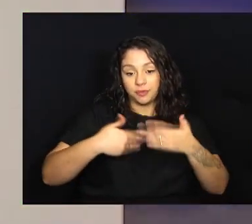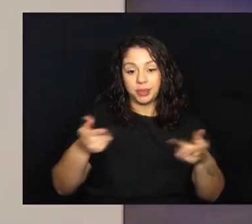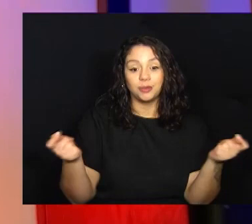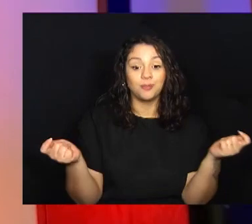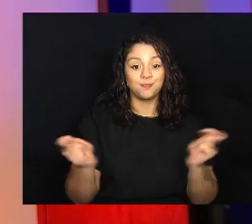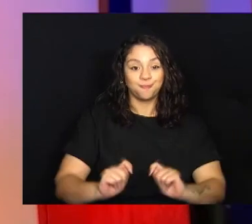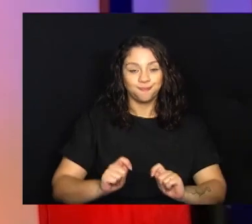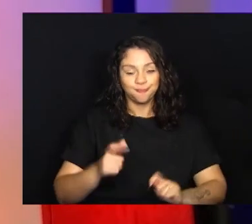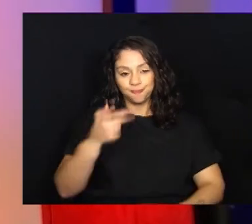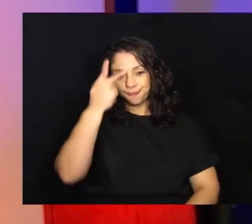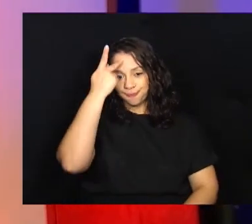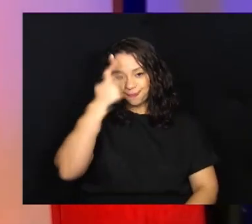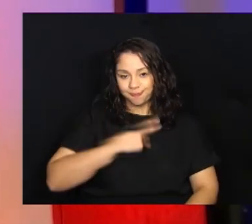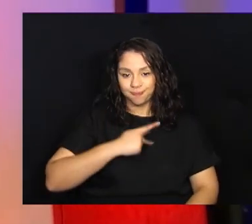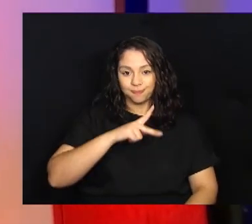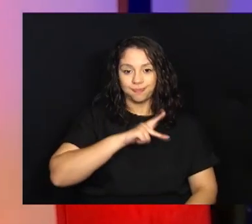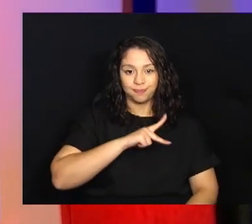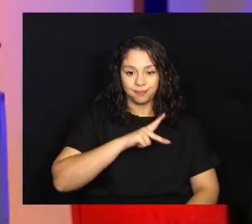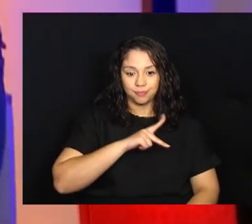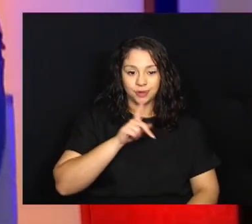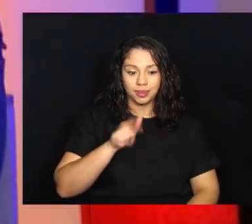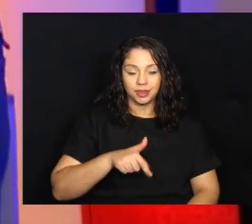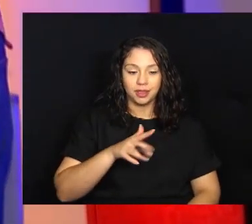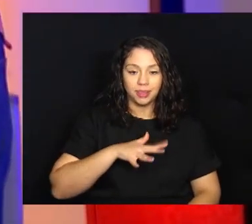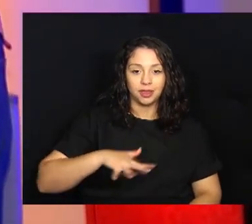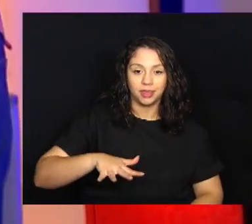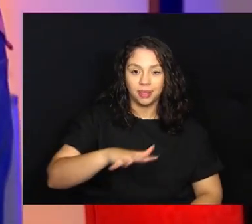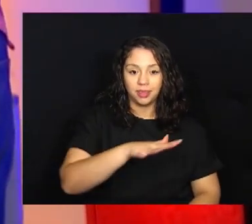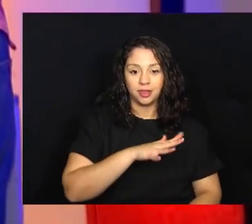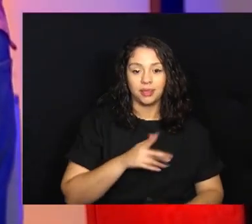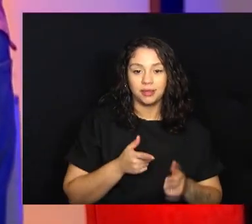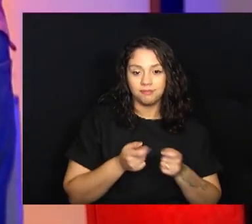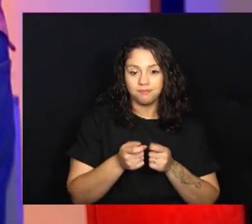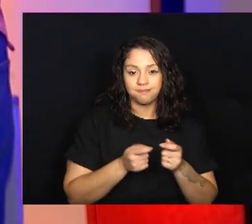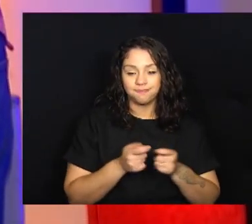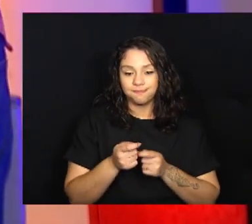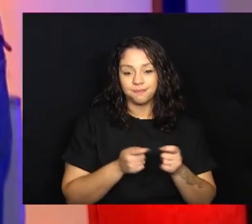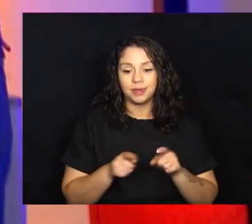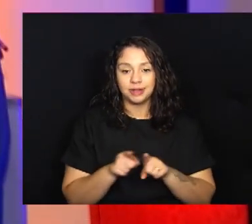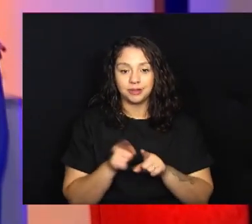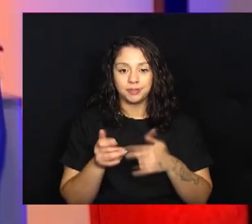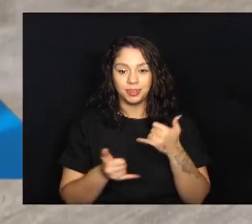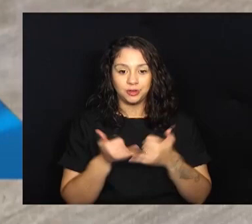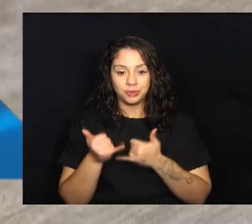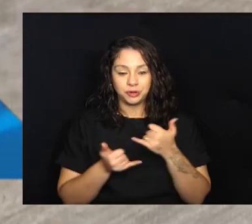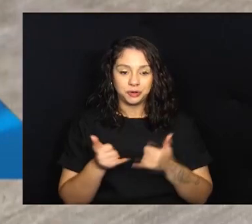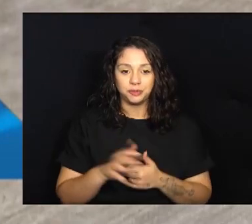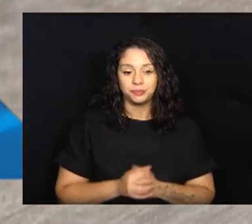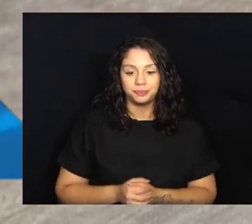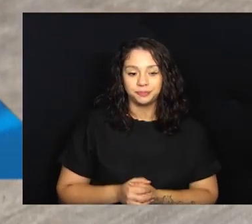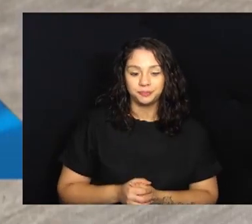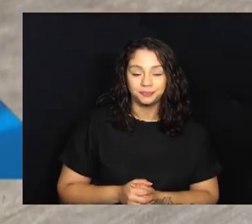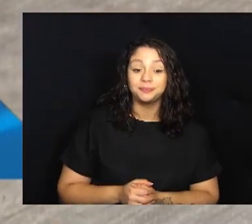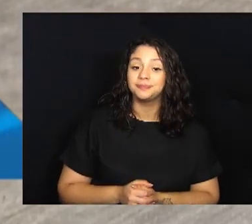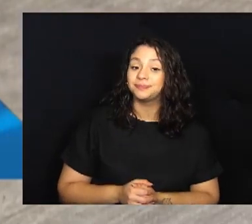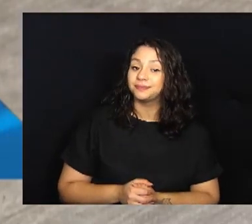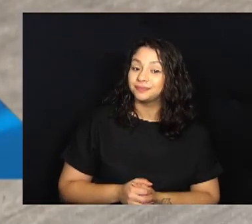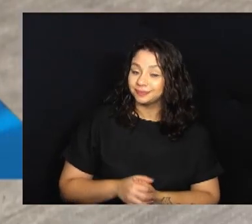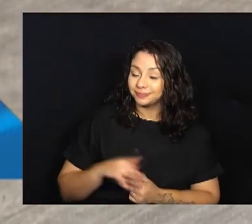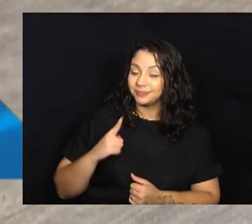habilidades pessoais ligadas ao universo dos games e jogos eletrônicos e virtuais. Com uma